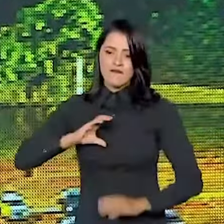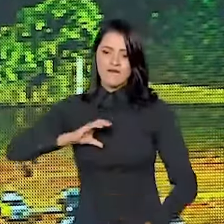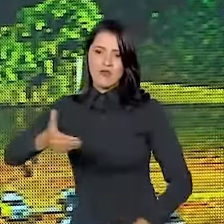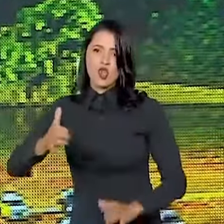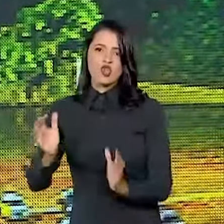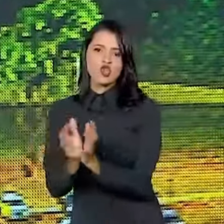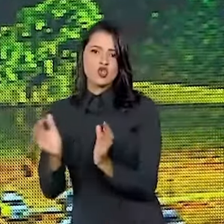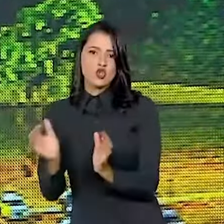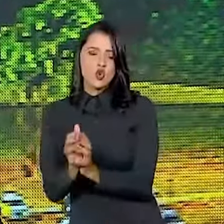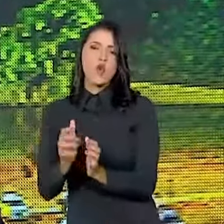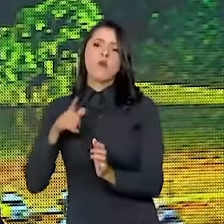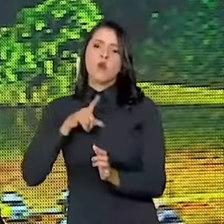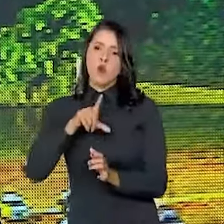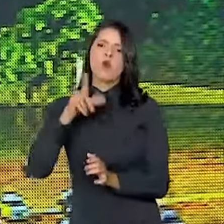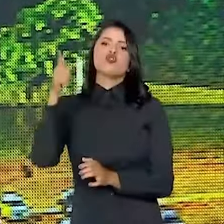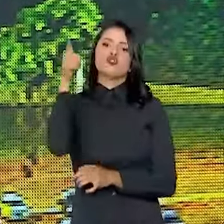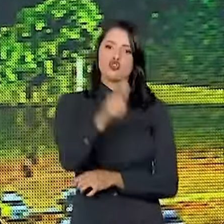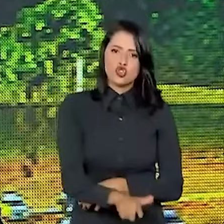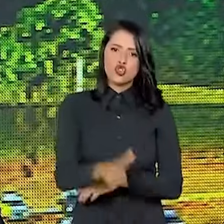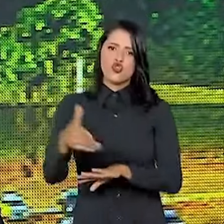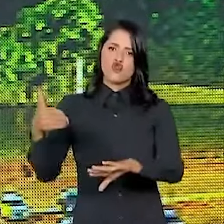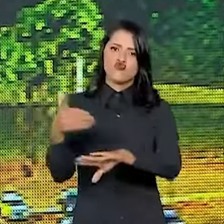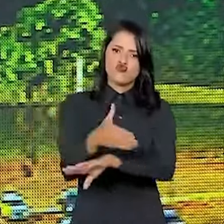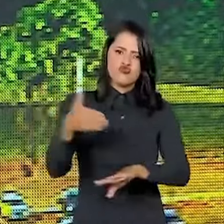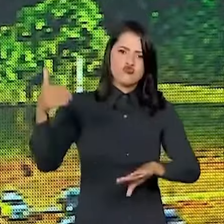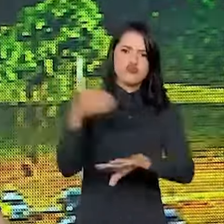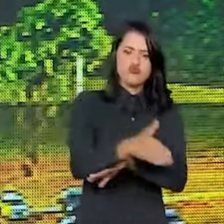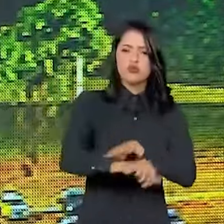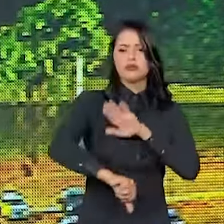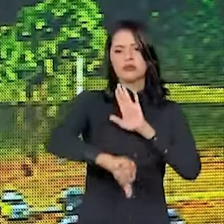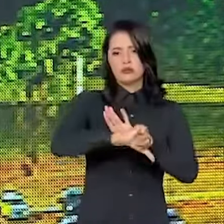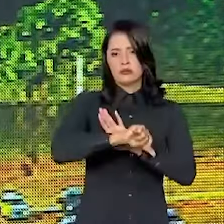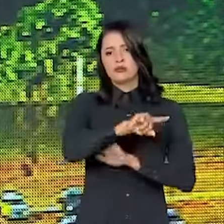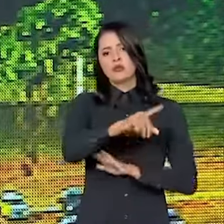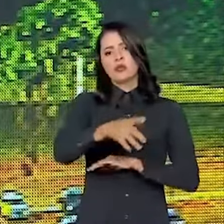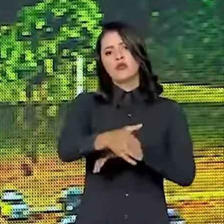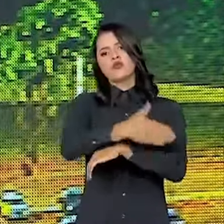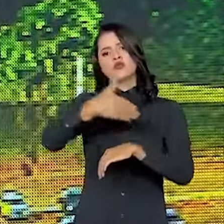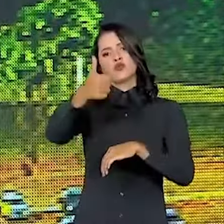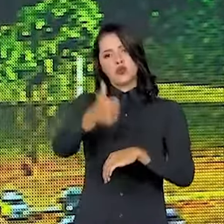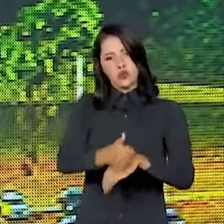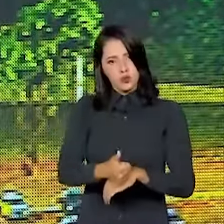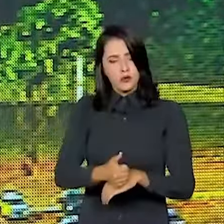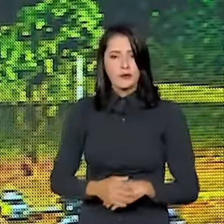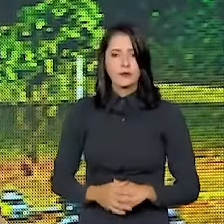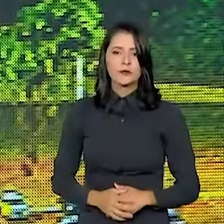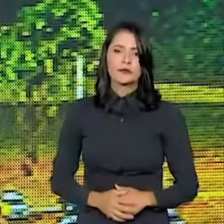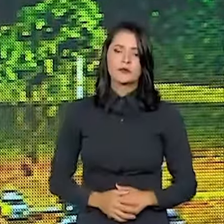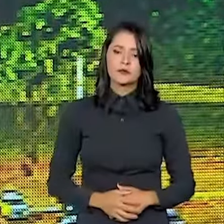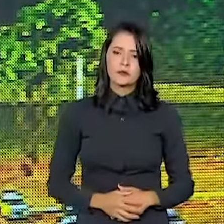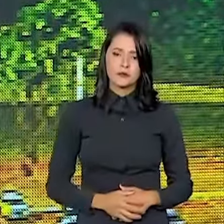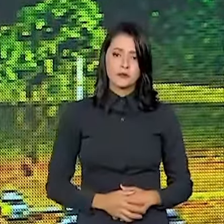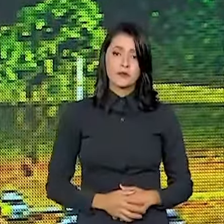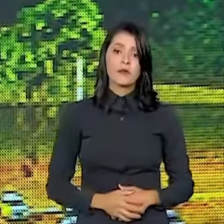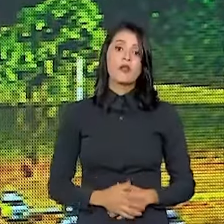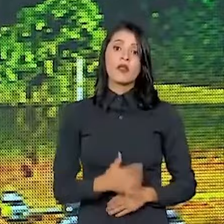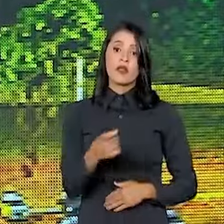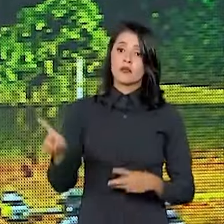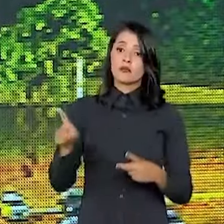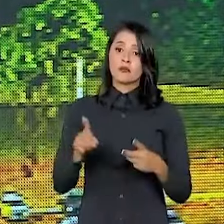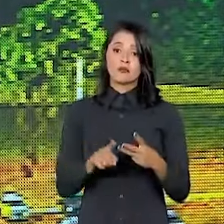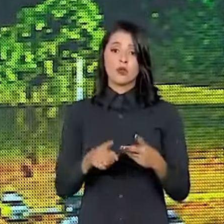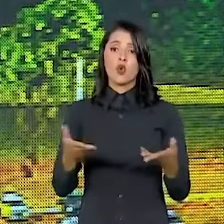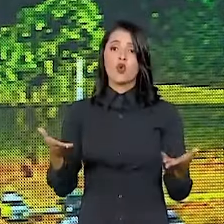extremistas à prática de novos atos criminosos e golpistas. E, finalmente,